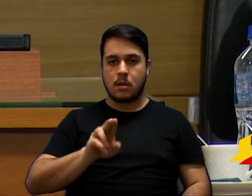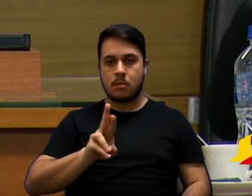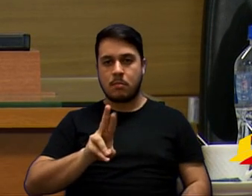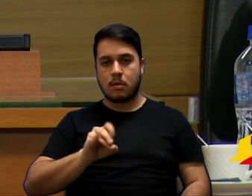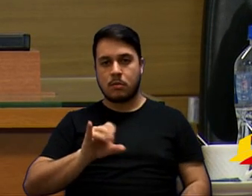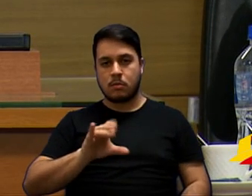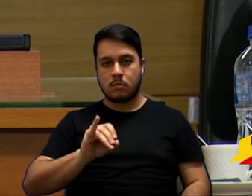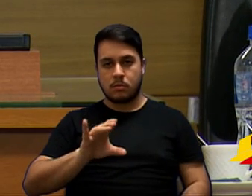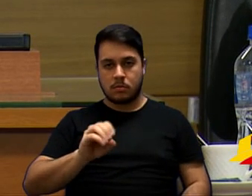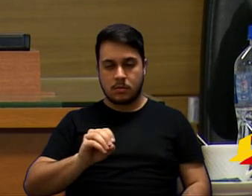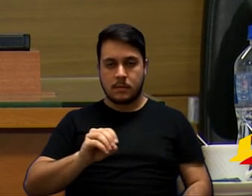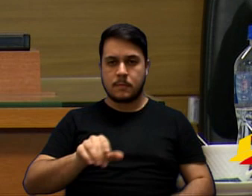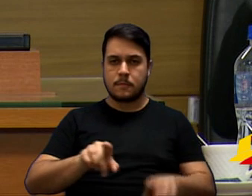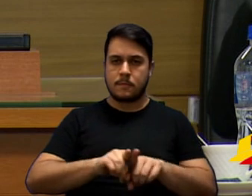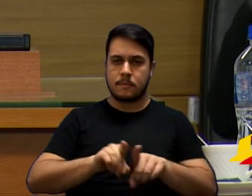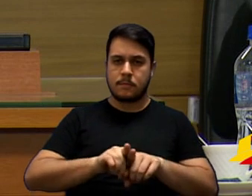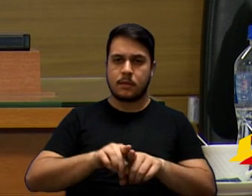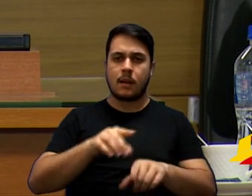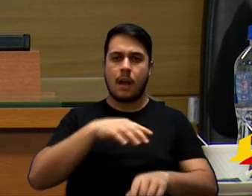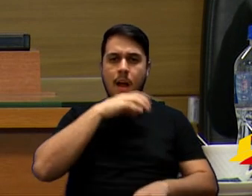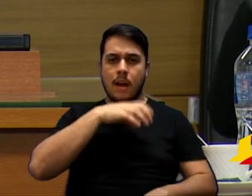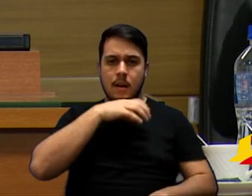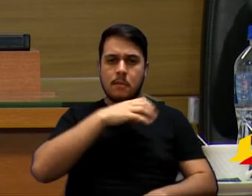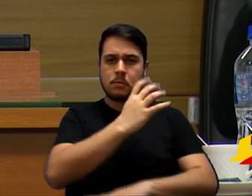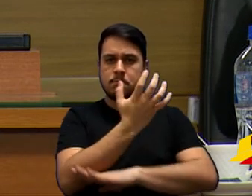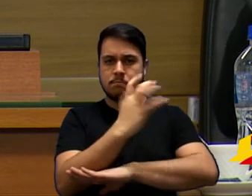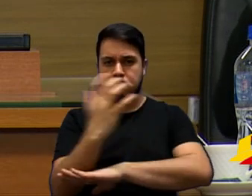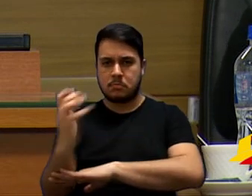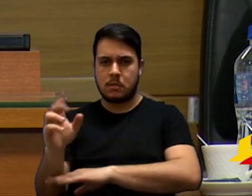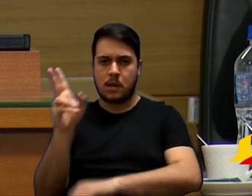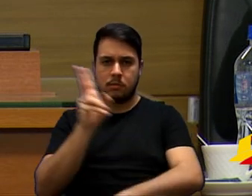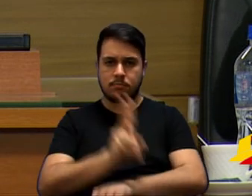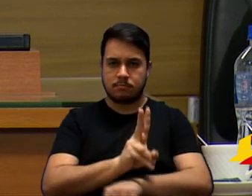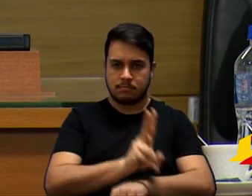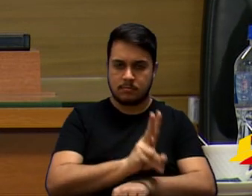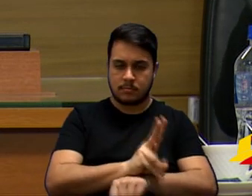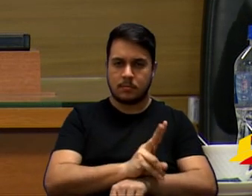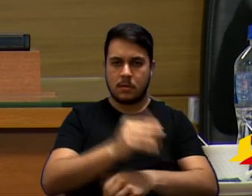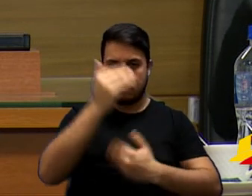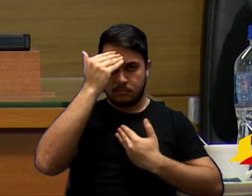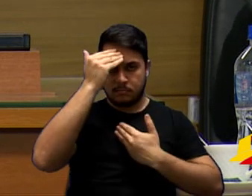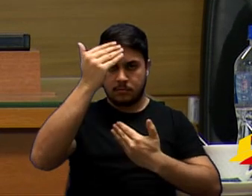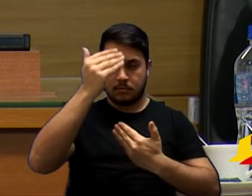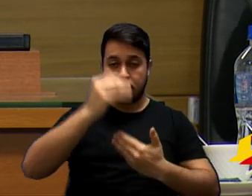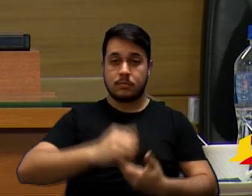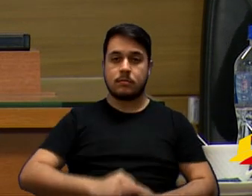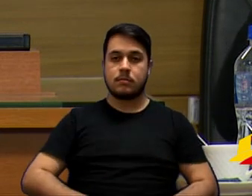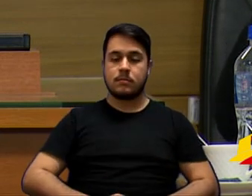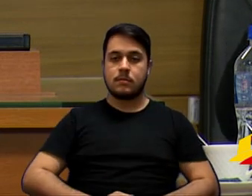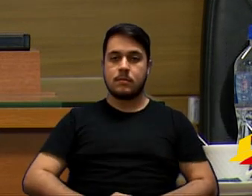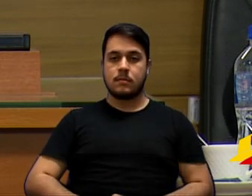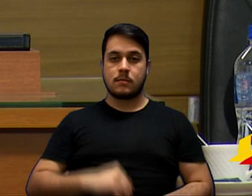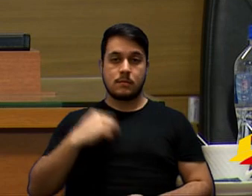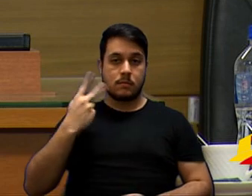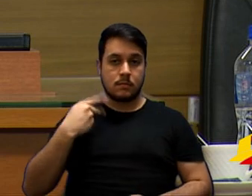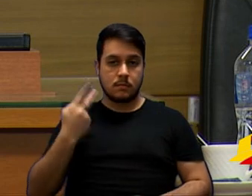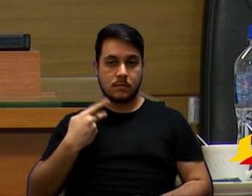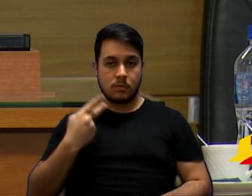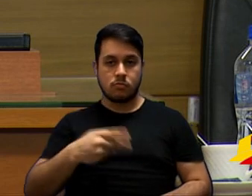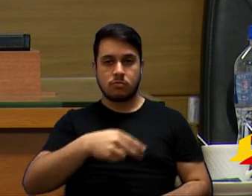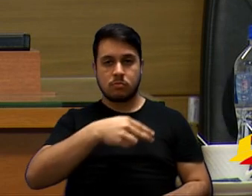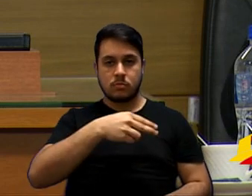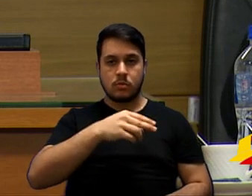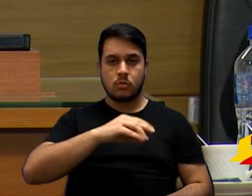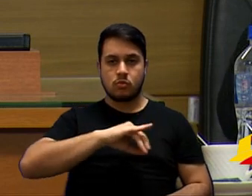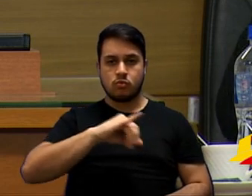pelo meio ambiente também pela proteção animal onde acredita muito no trabalho agradecemos tudo é vereador do joão donizete também